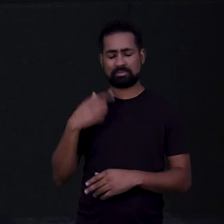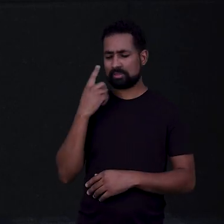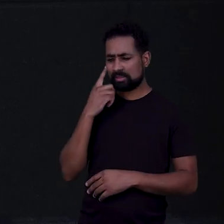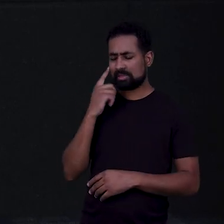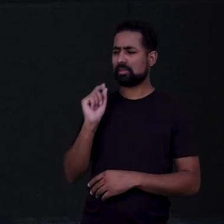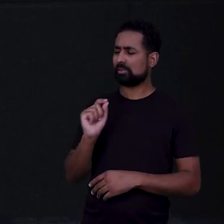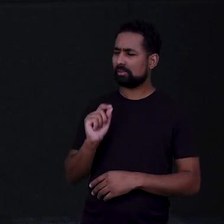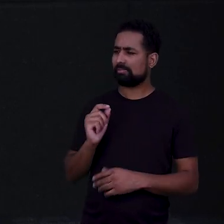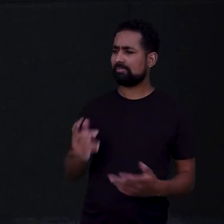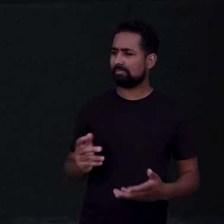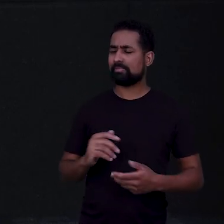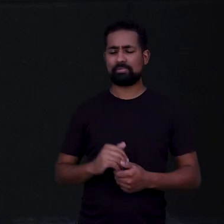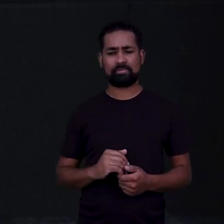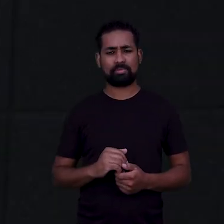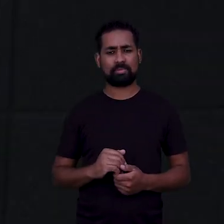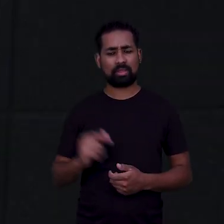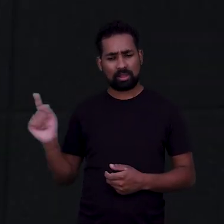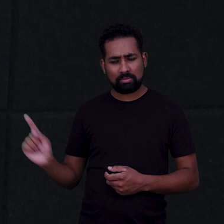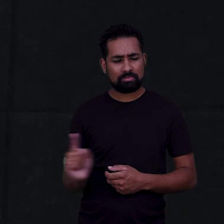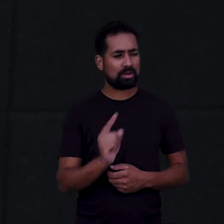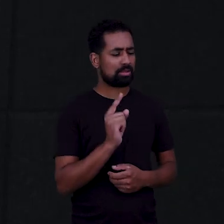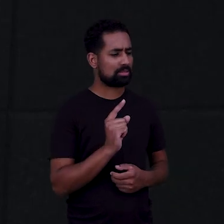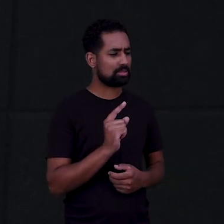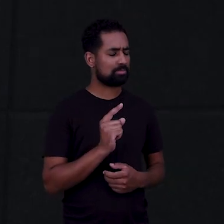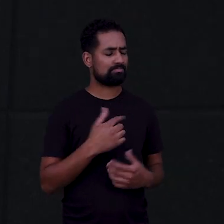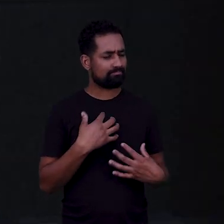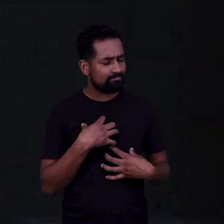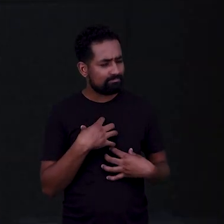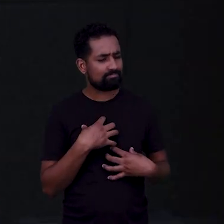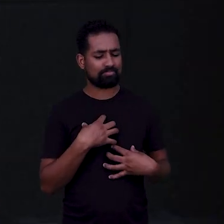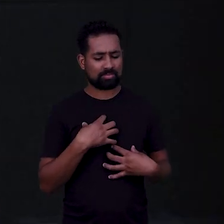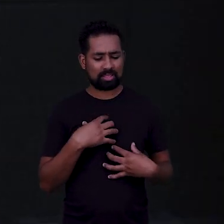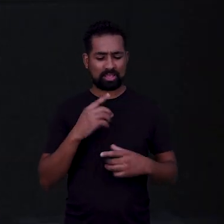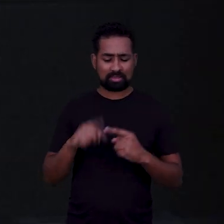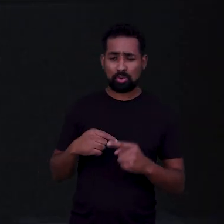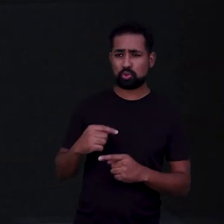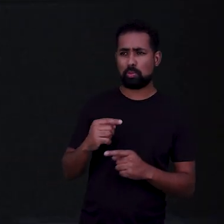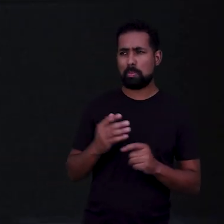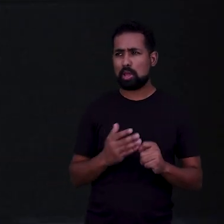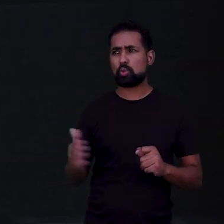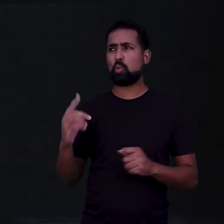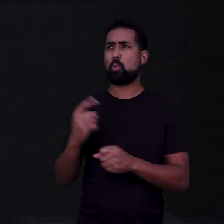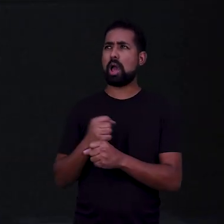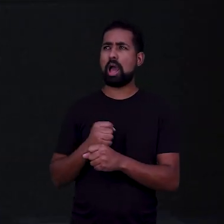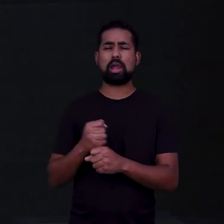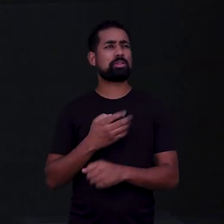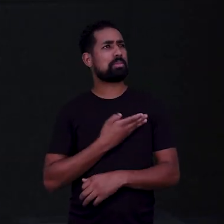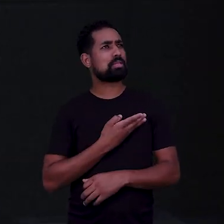separando nesse período e aparece a Mônica. Depois de um ano de